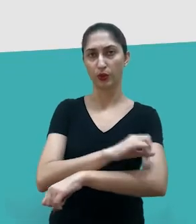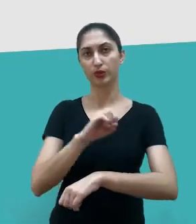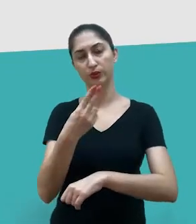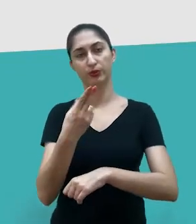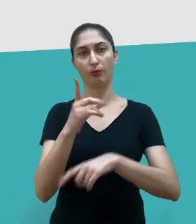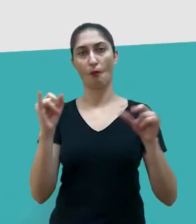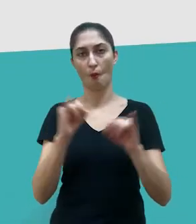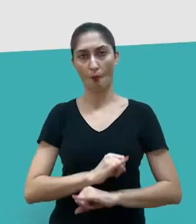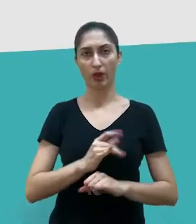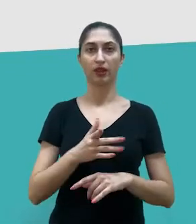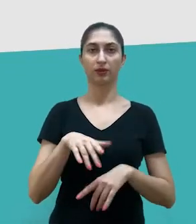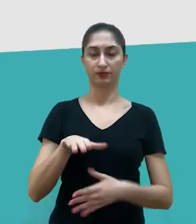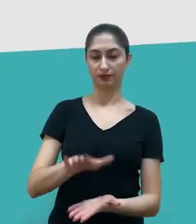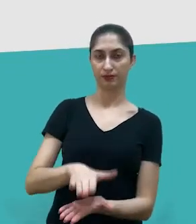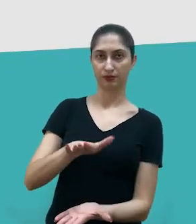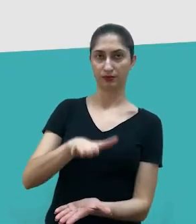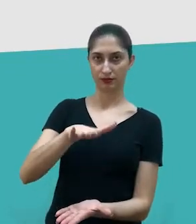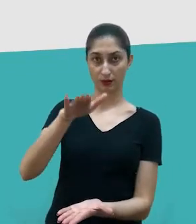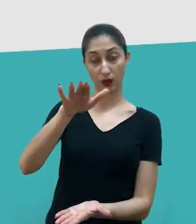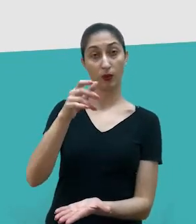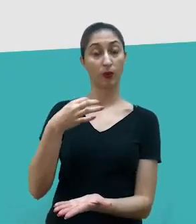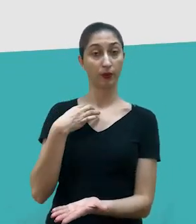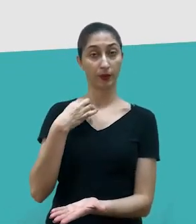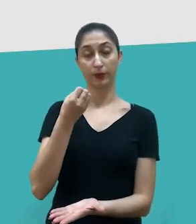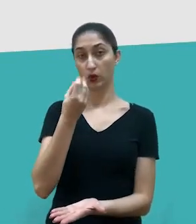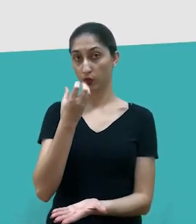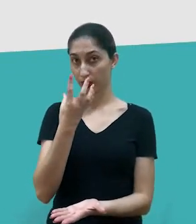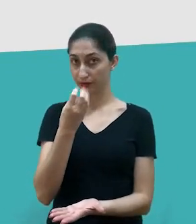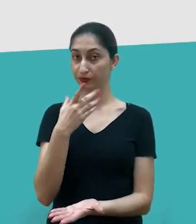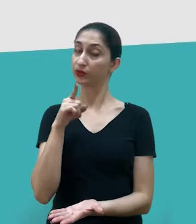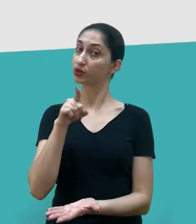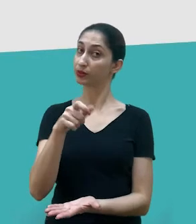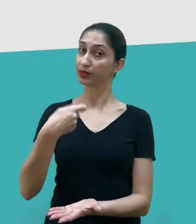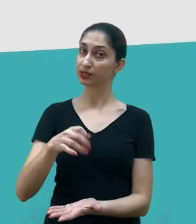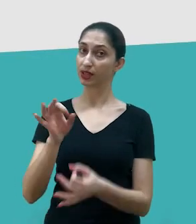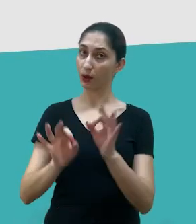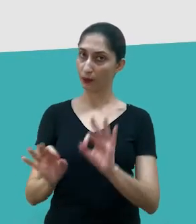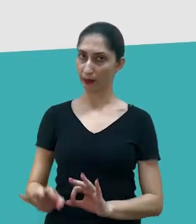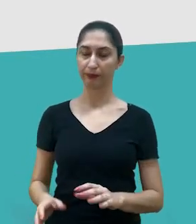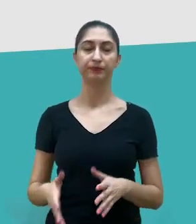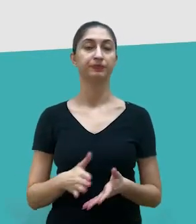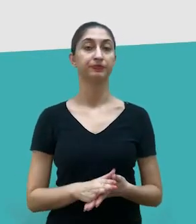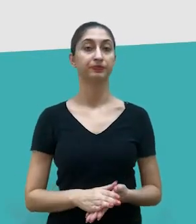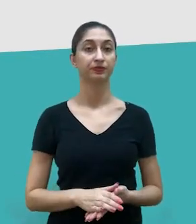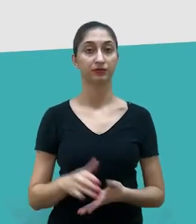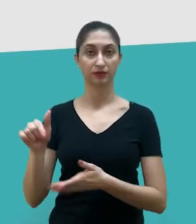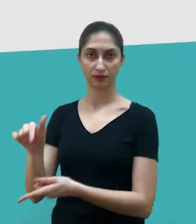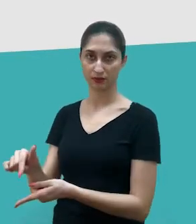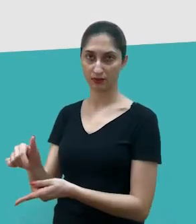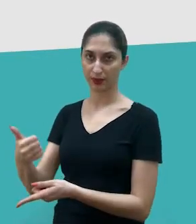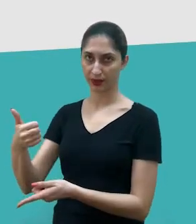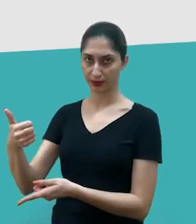emagreceu. Então, essa segunda pilha são roupas boas que você precisa fazer ajustes. Na primeira